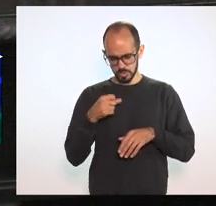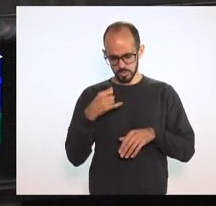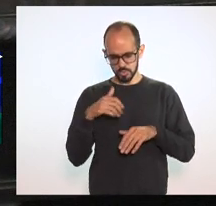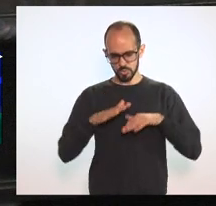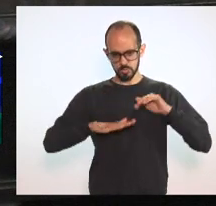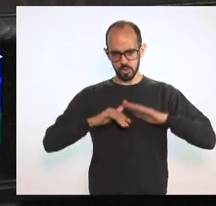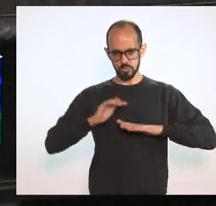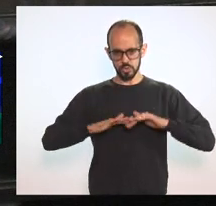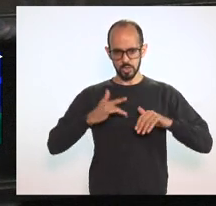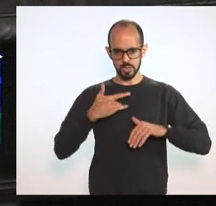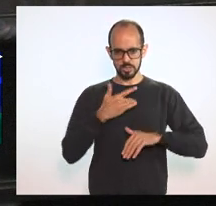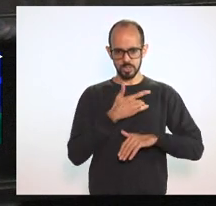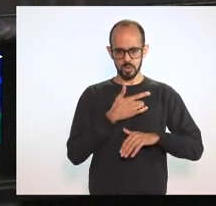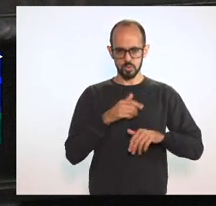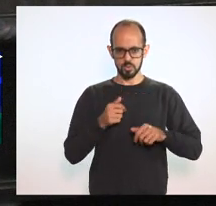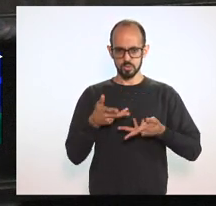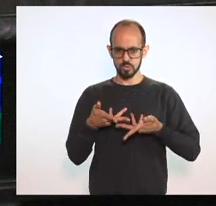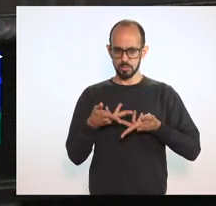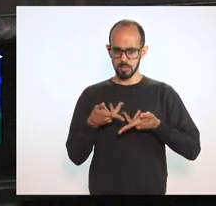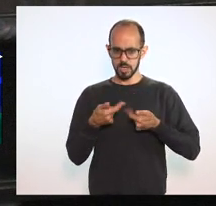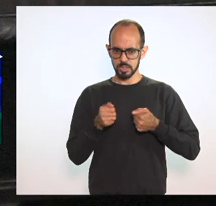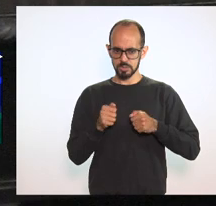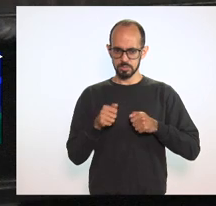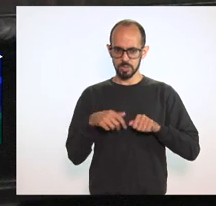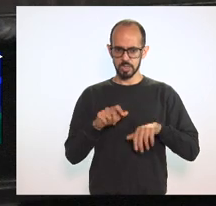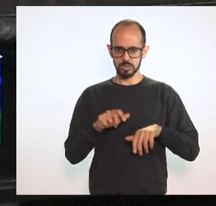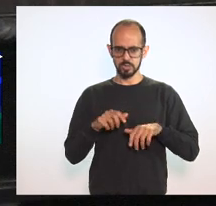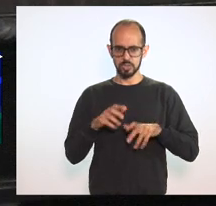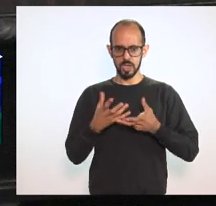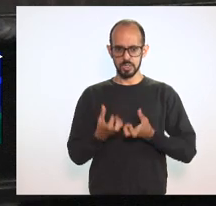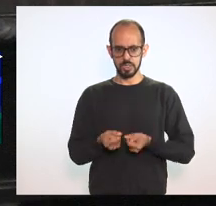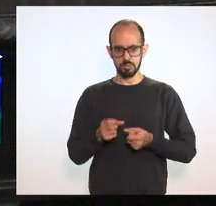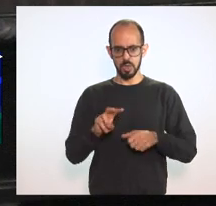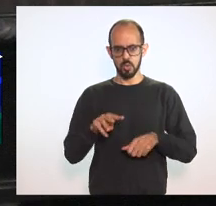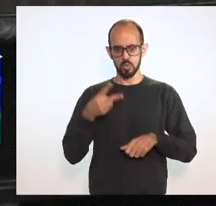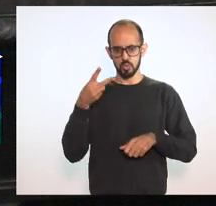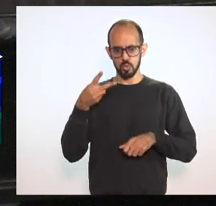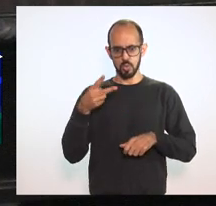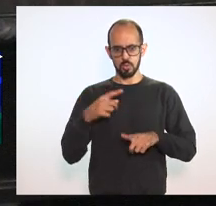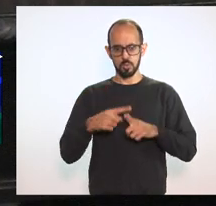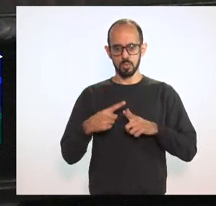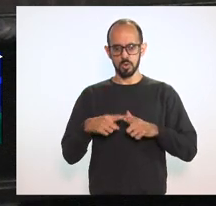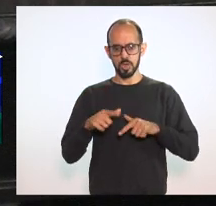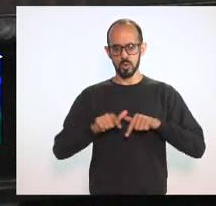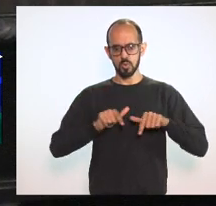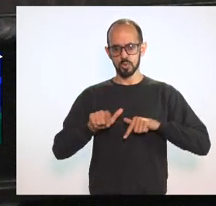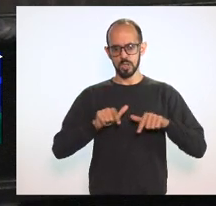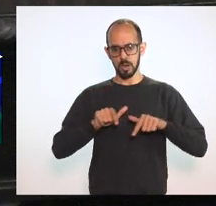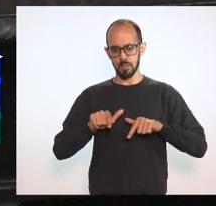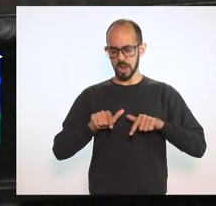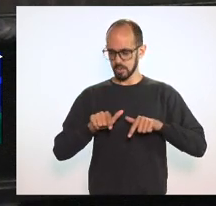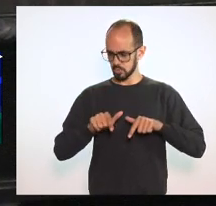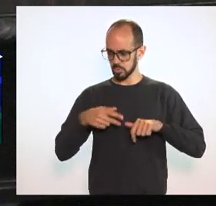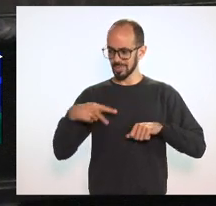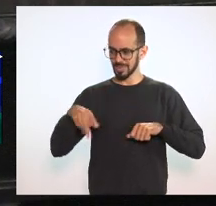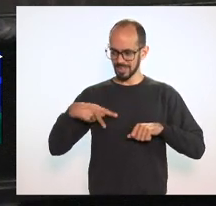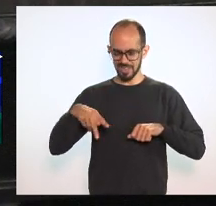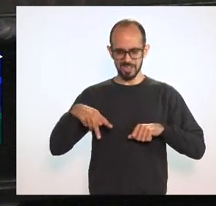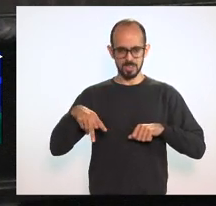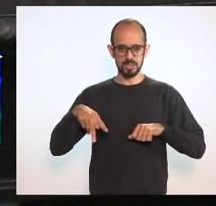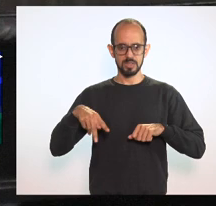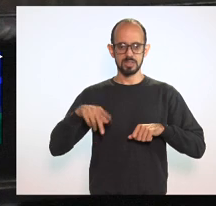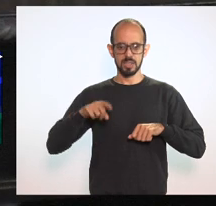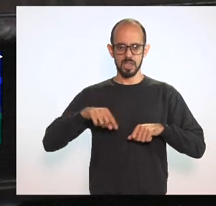mereceriam verdadeiramente está recebendo em dobro seu dia porque o trabalho que eles exercem é um